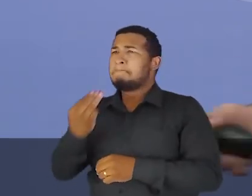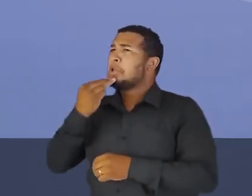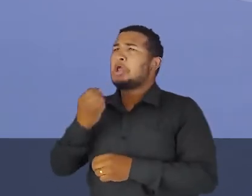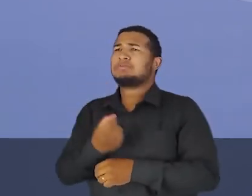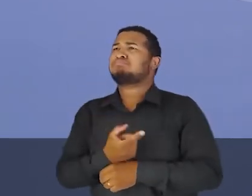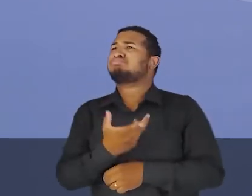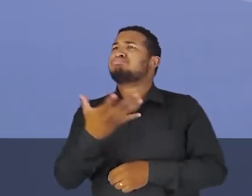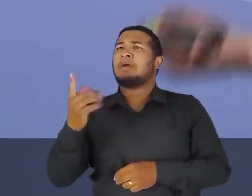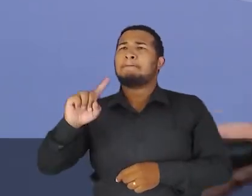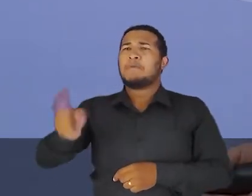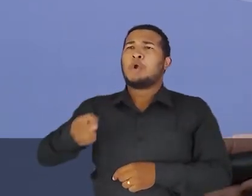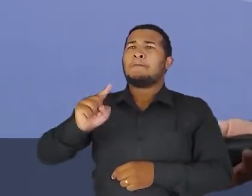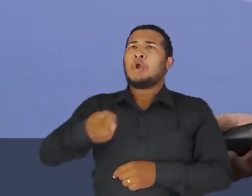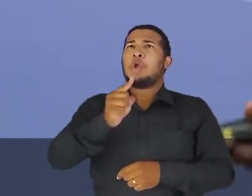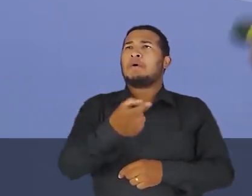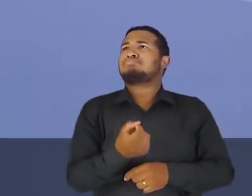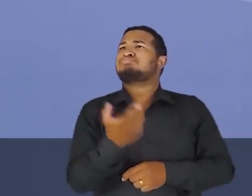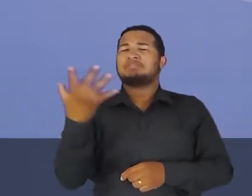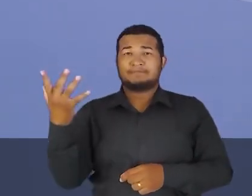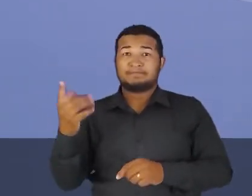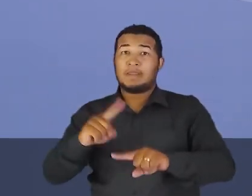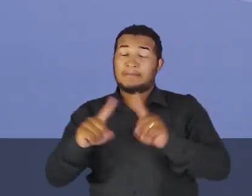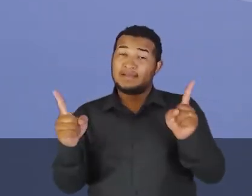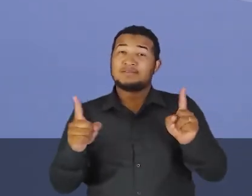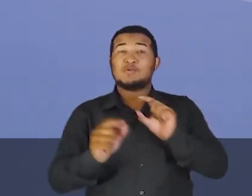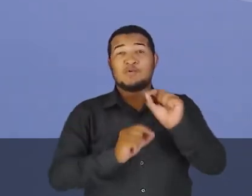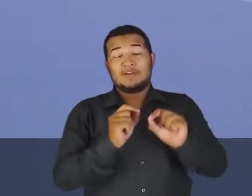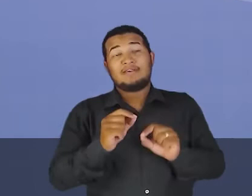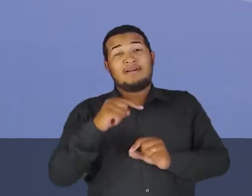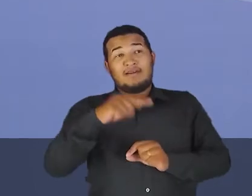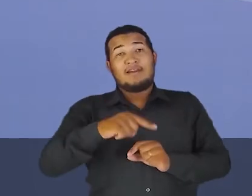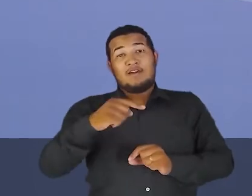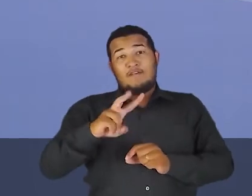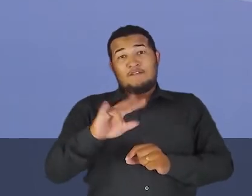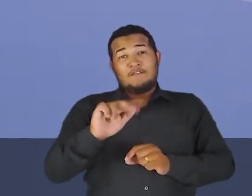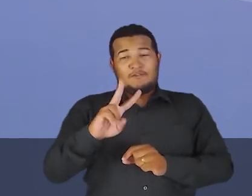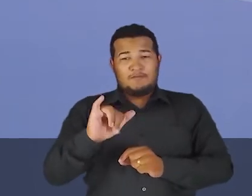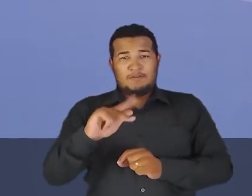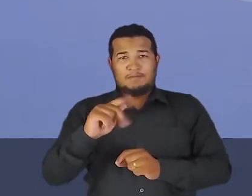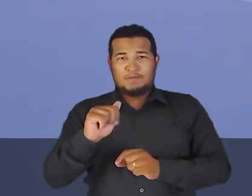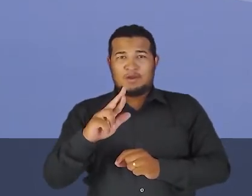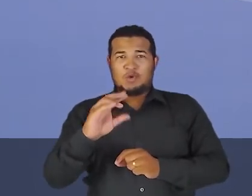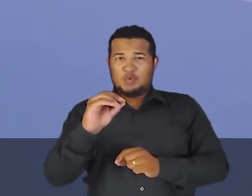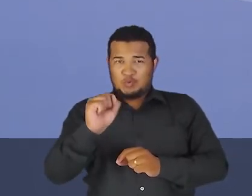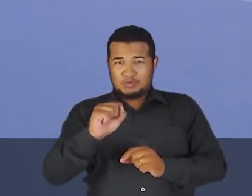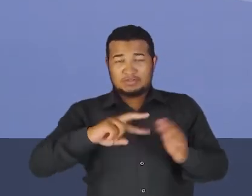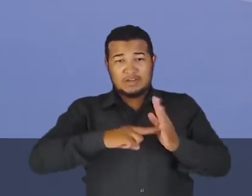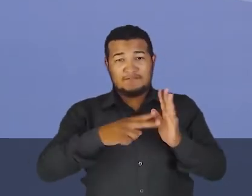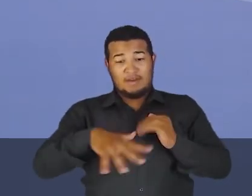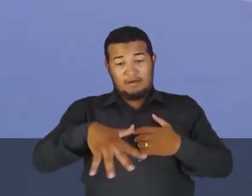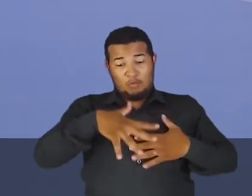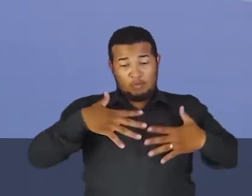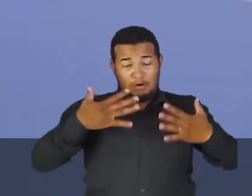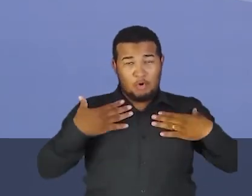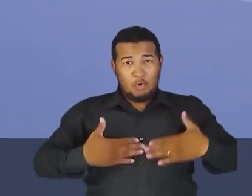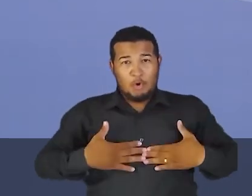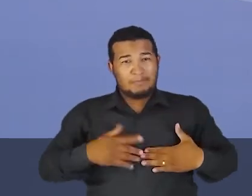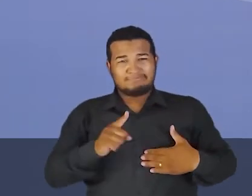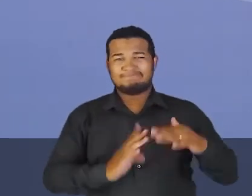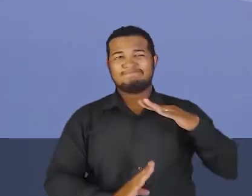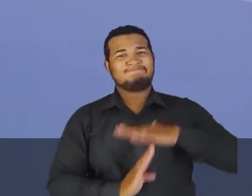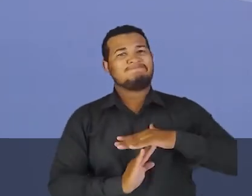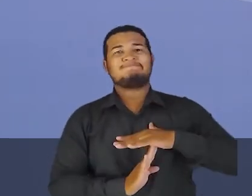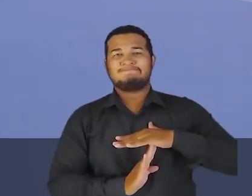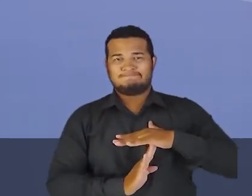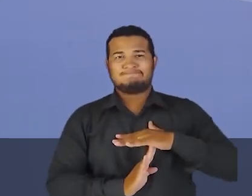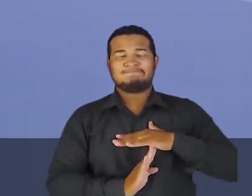filhotes, milhares de filhotes, no caso dos animais vivíparos, esse espaço do corpo da mãe limita o